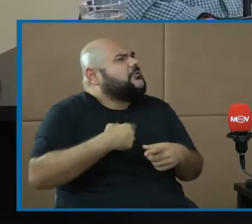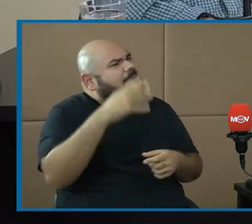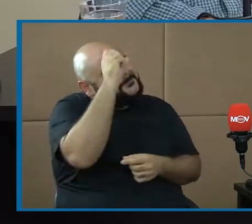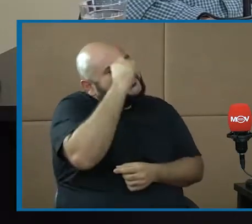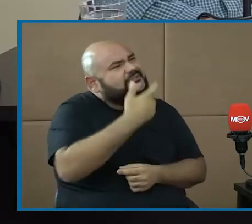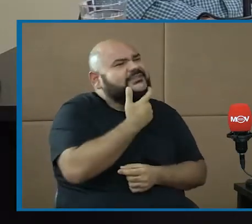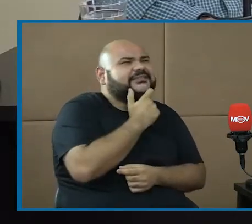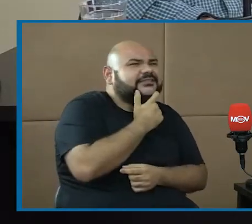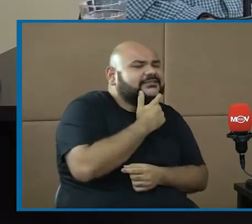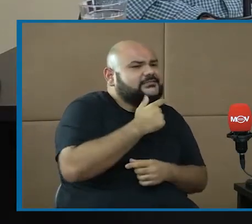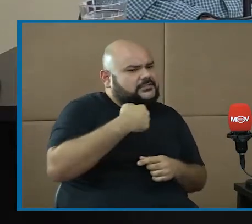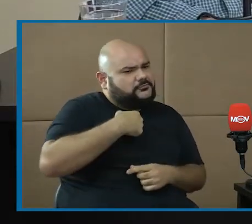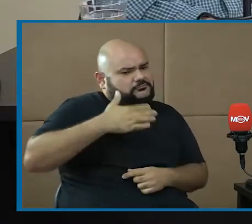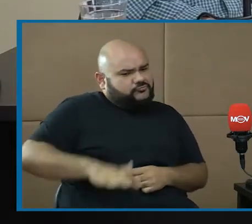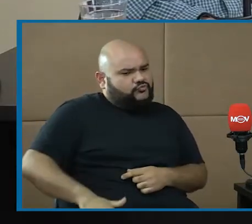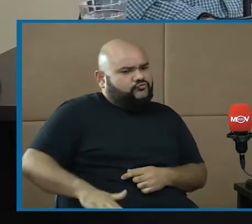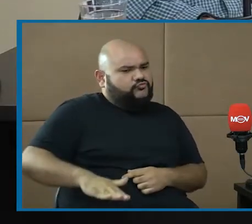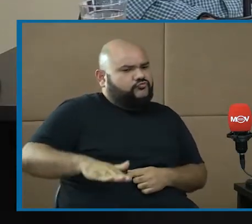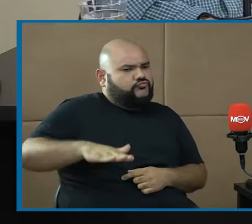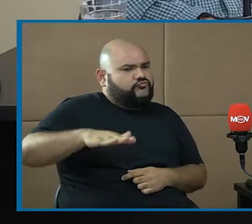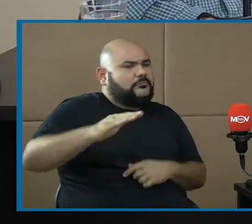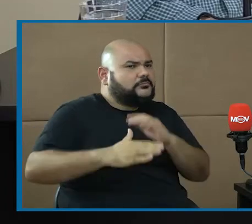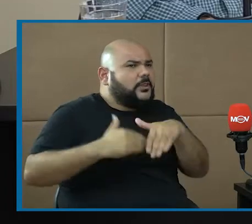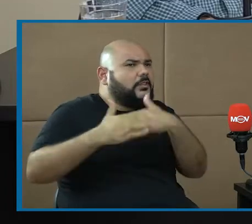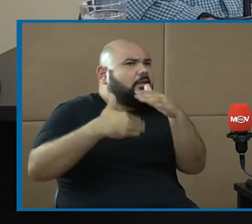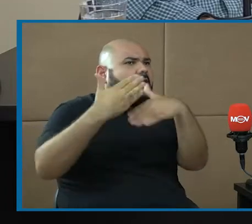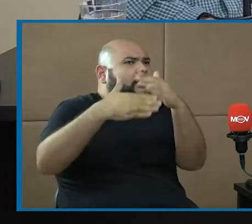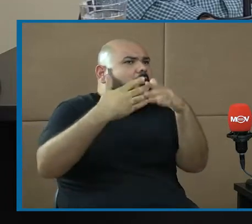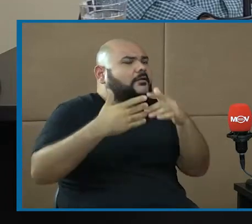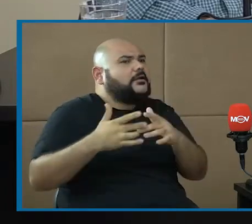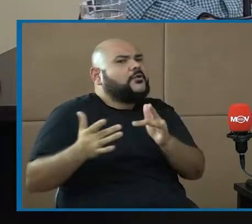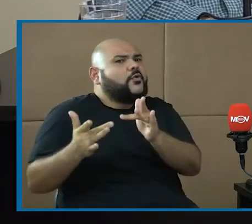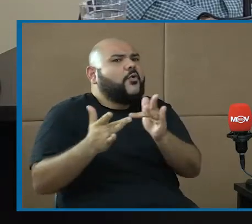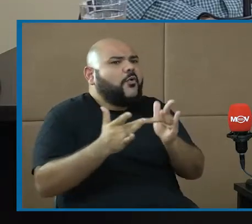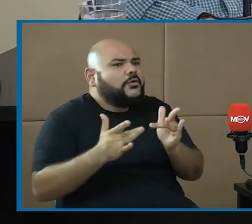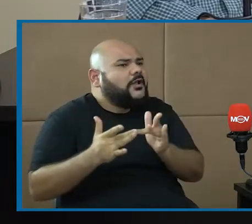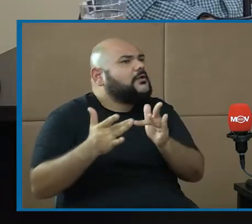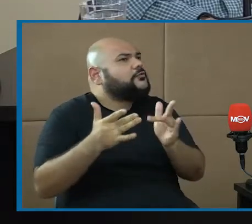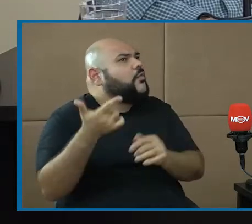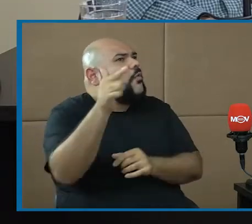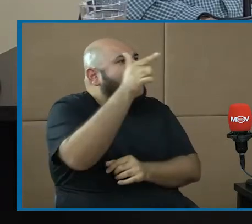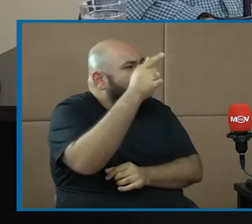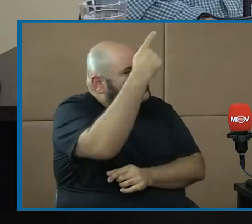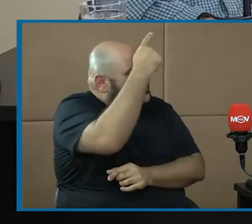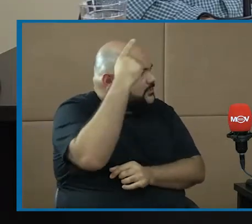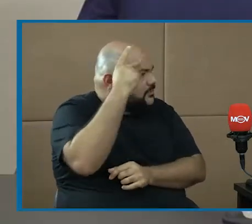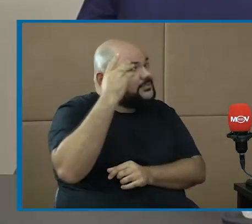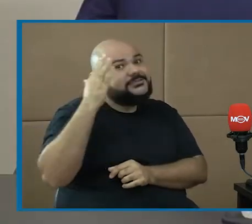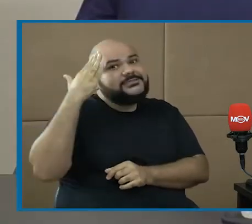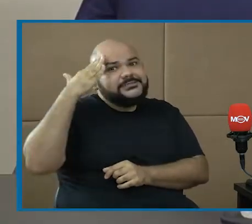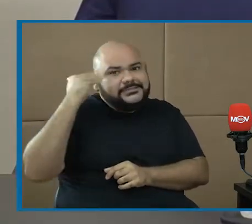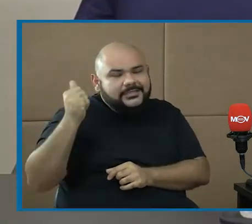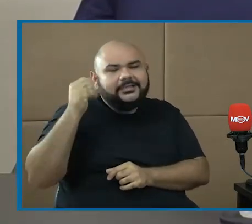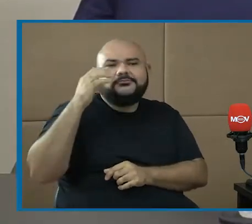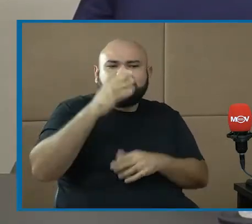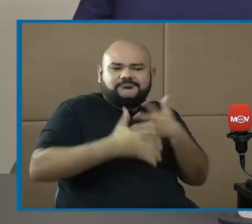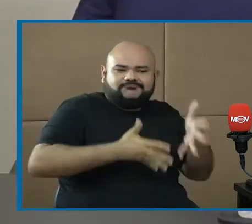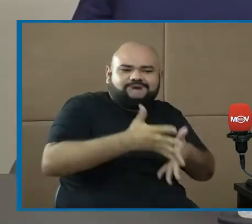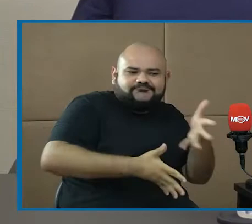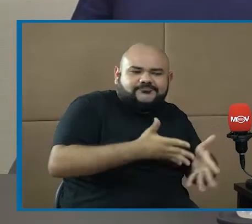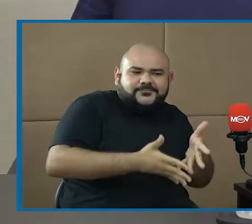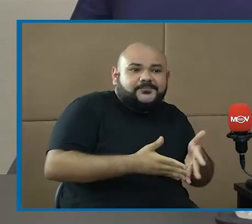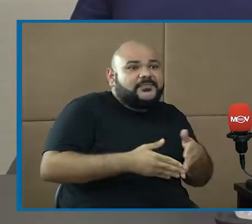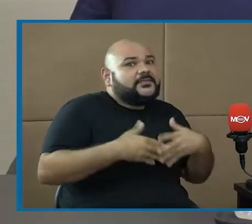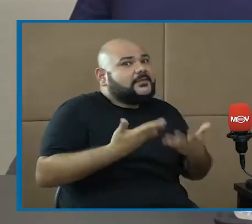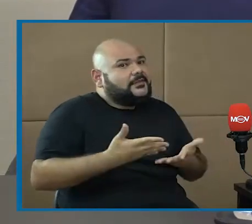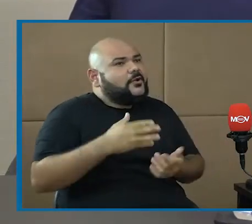me desenvolvendo, eu tive contato com outras pessoas que sabiam. Eu falei assim, poxa, quero fazer. Né? Então foi por curiosidade.